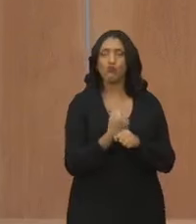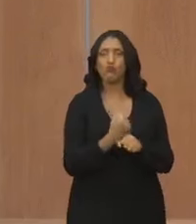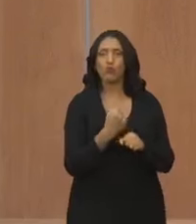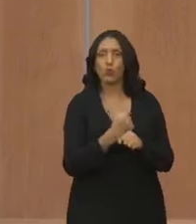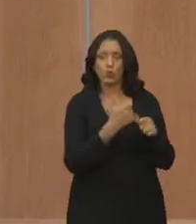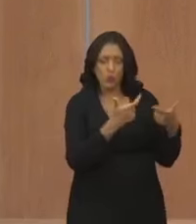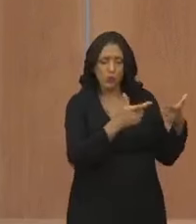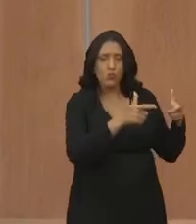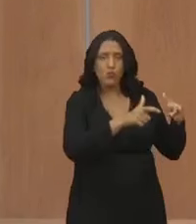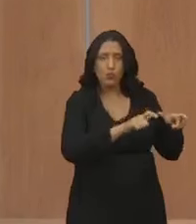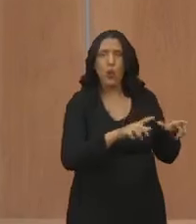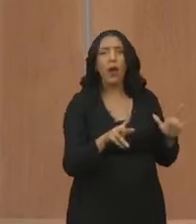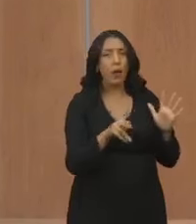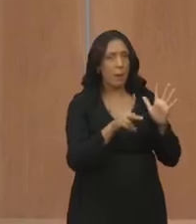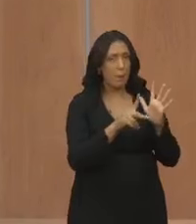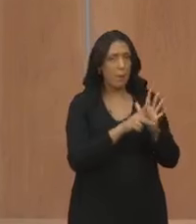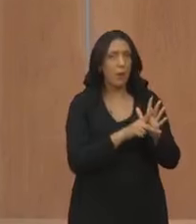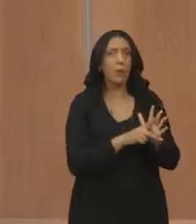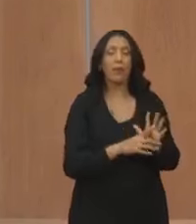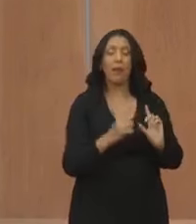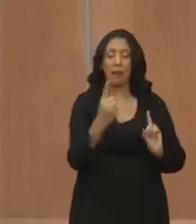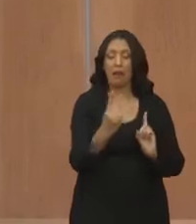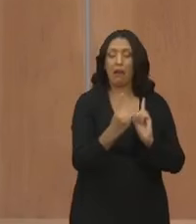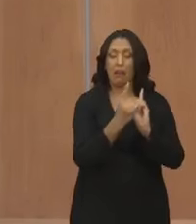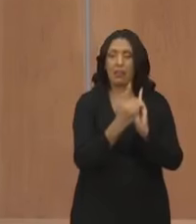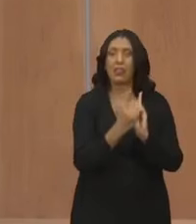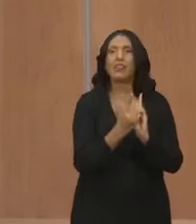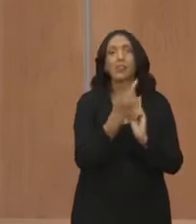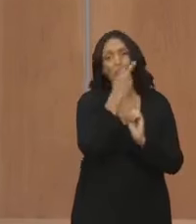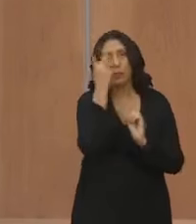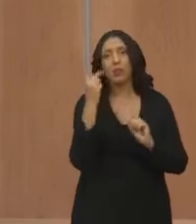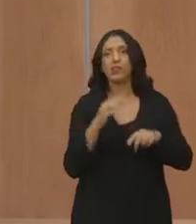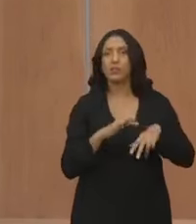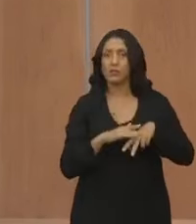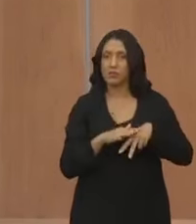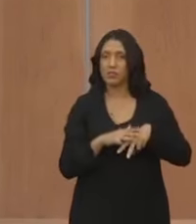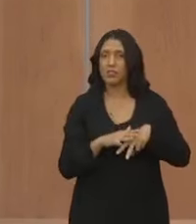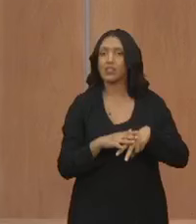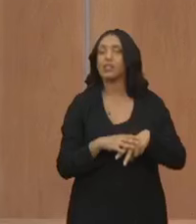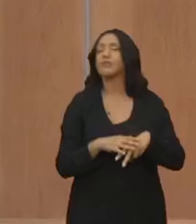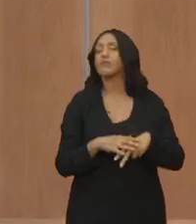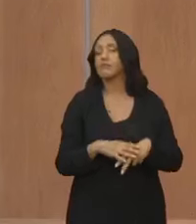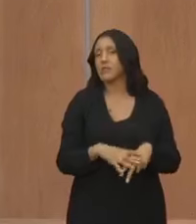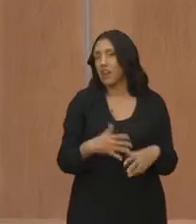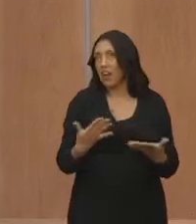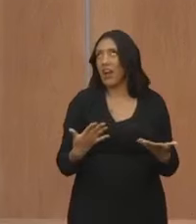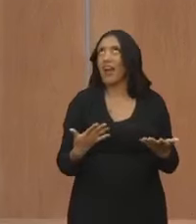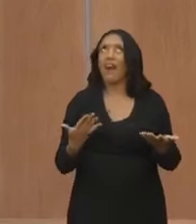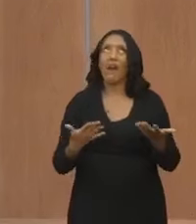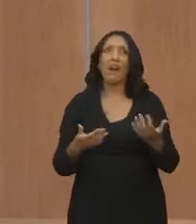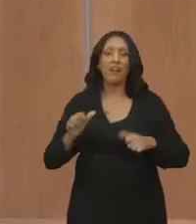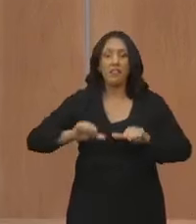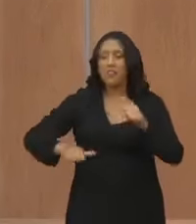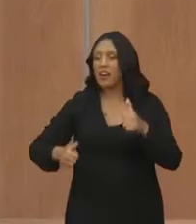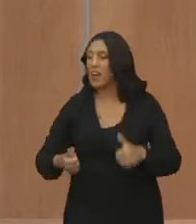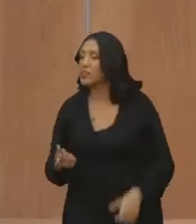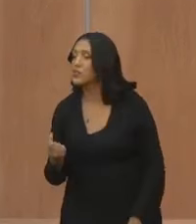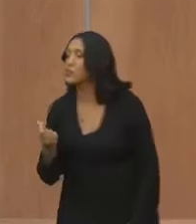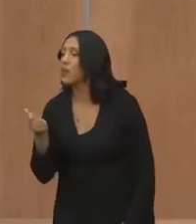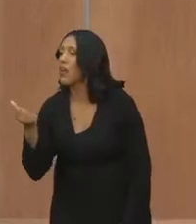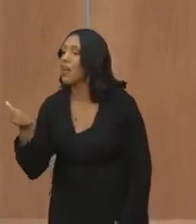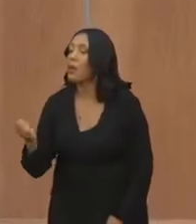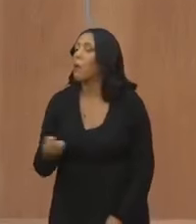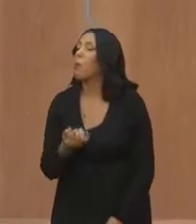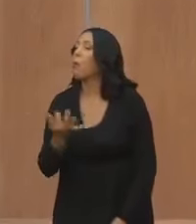justificar aqui se a prefeitura está em boa ou em má situação, certo? O prefeito mandou para cá, ele